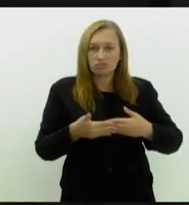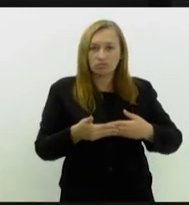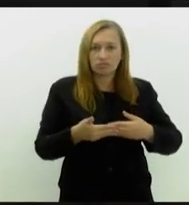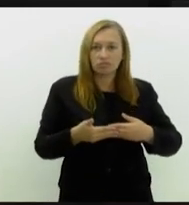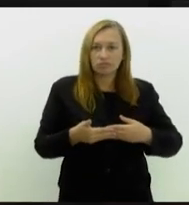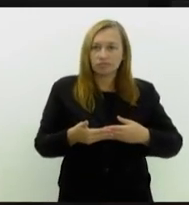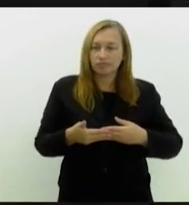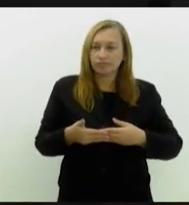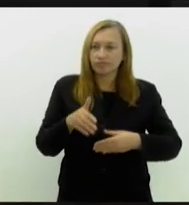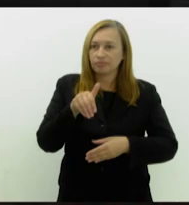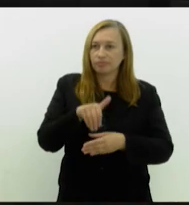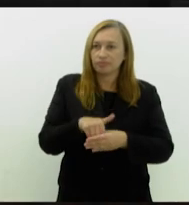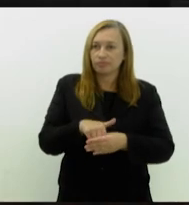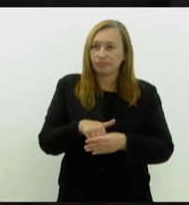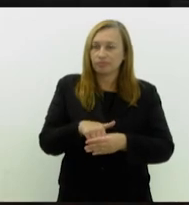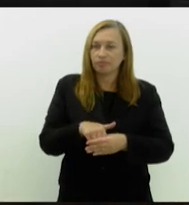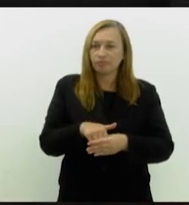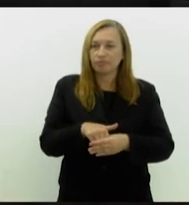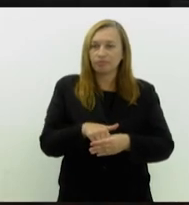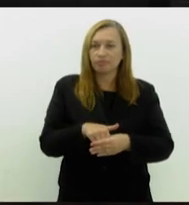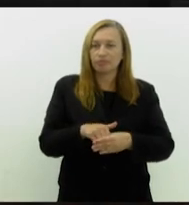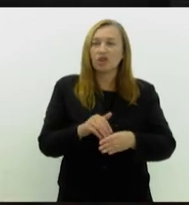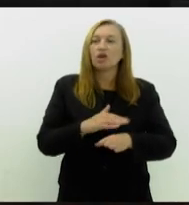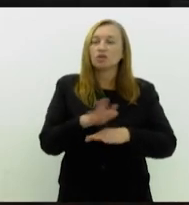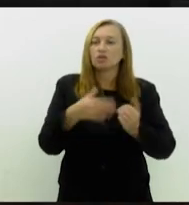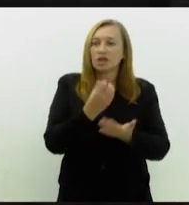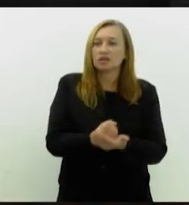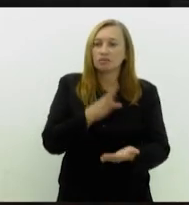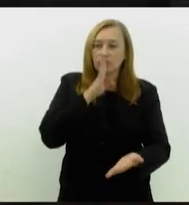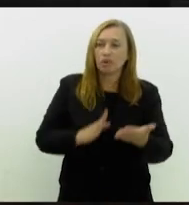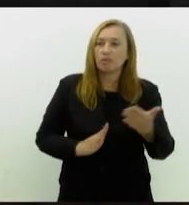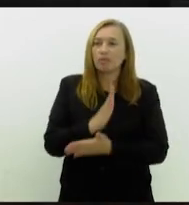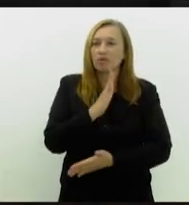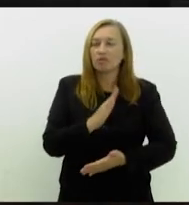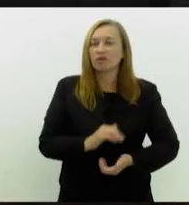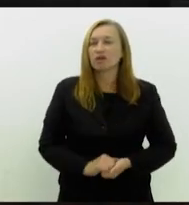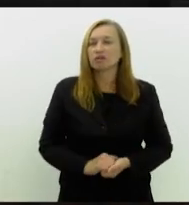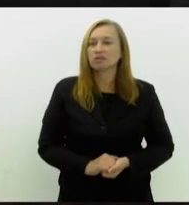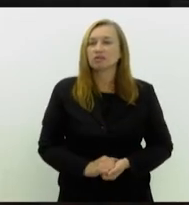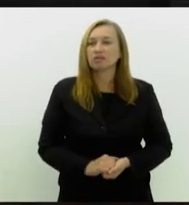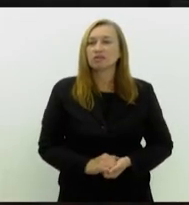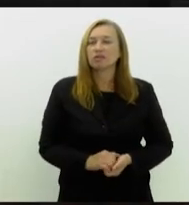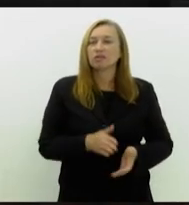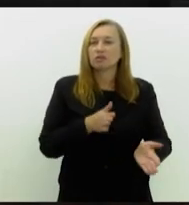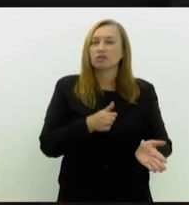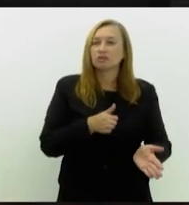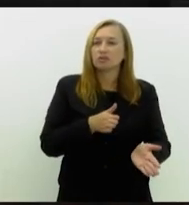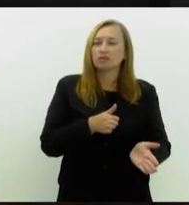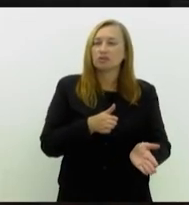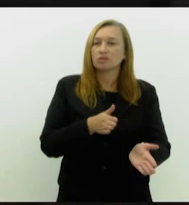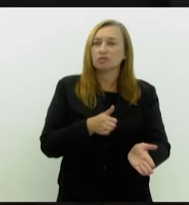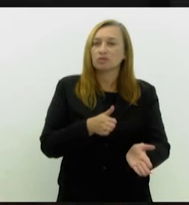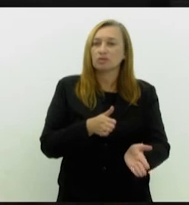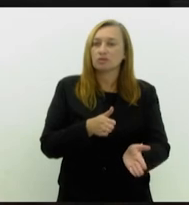discutir encerrada a discussão senhores que aprovam permanece Como estão aprovado vai